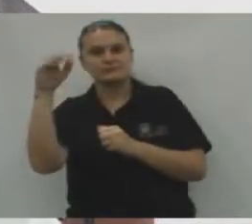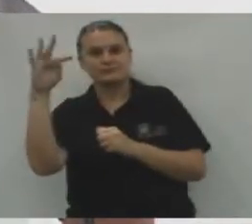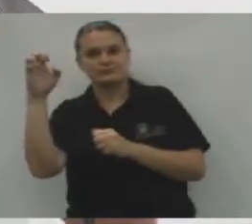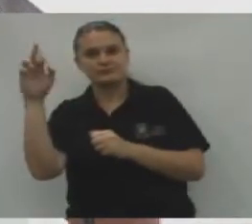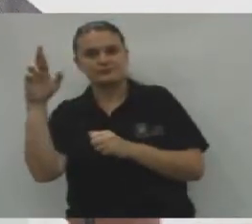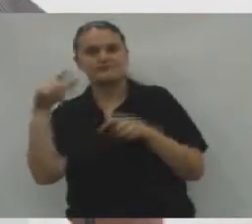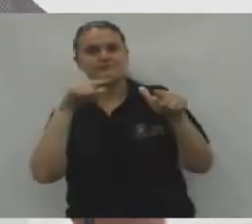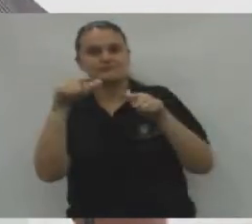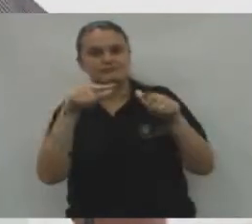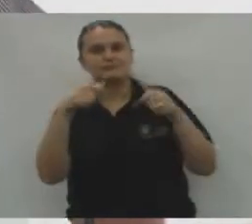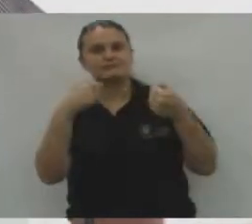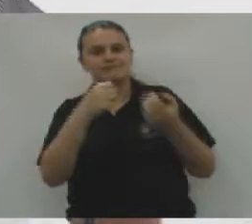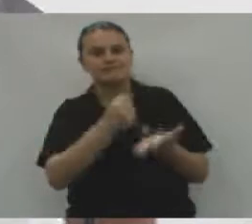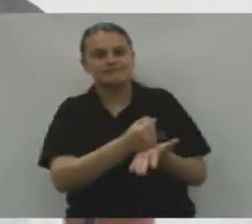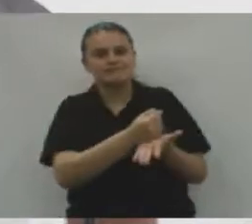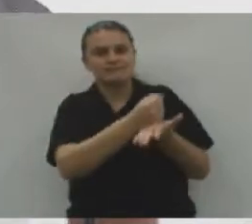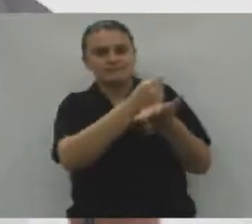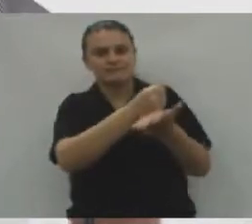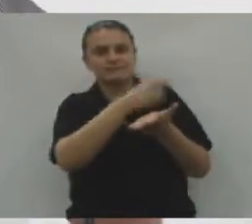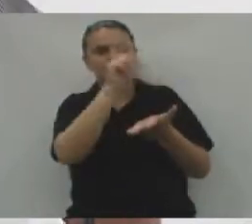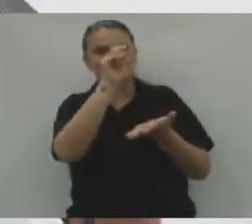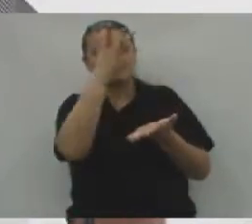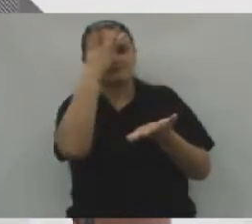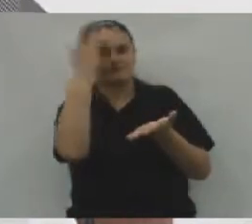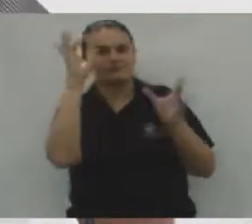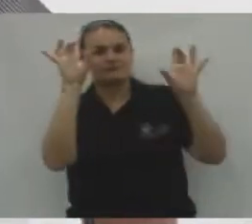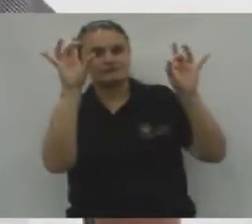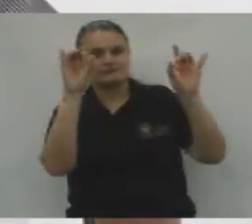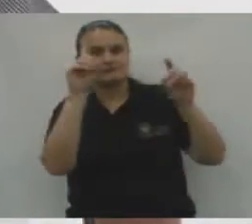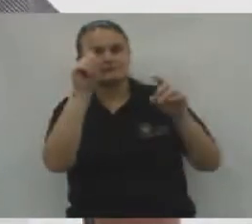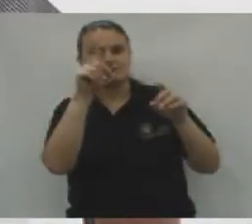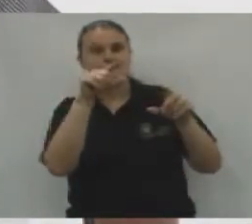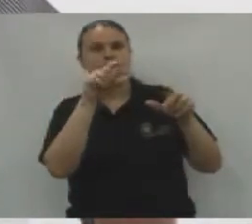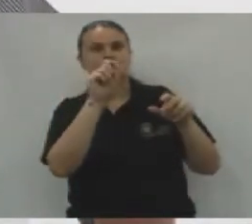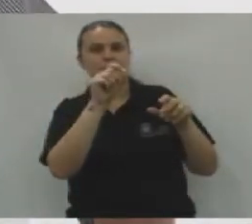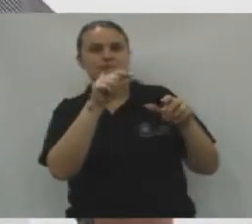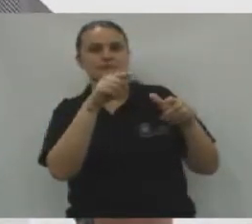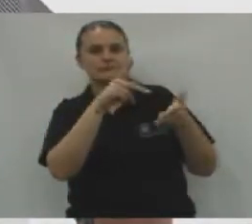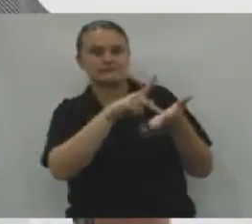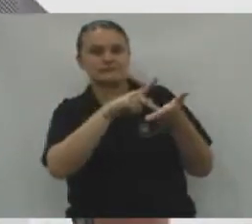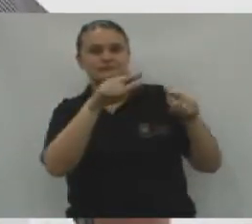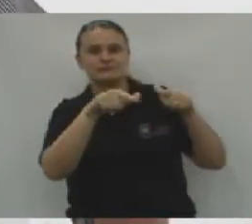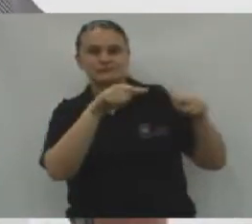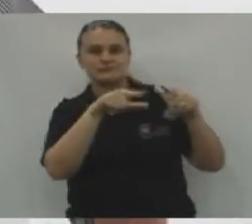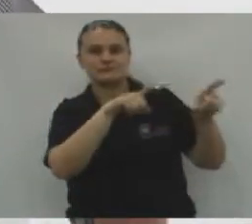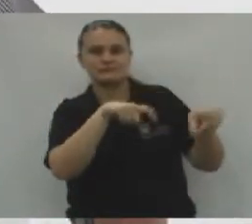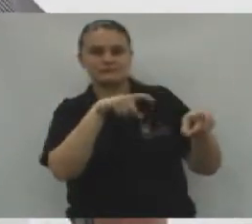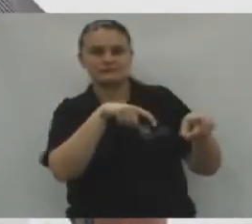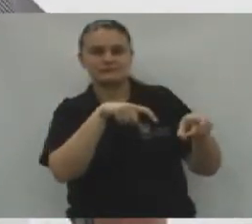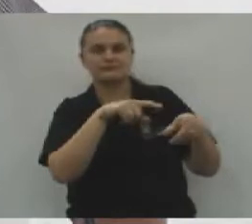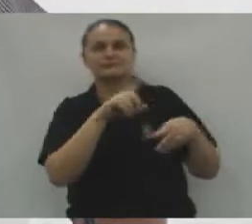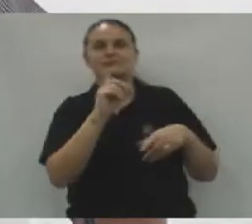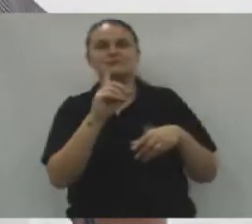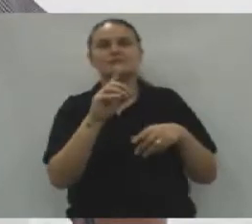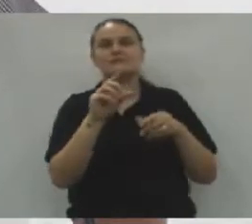no sentido de dar poder para os atores principais nossos, que são os nossos agricultores. A gente não trabalha com